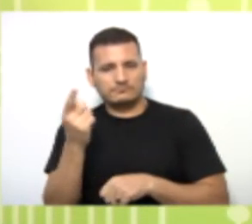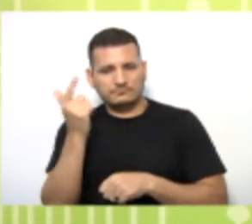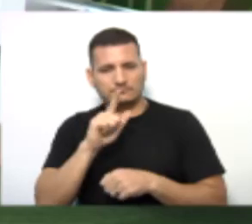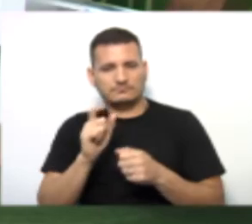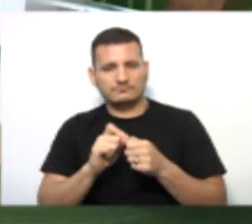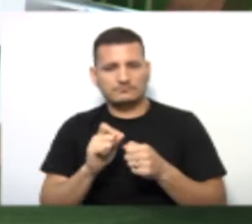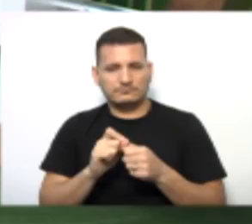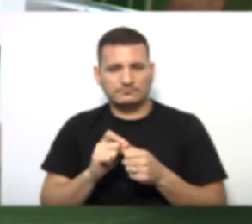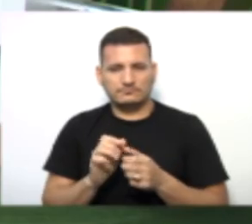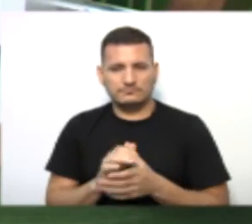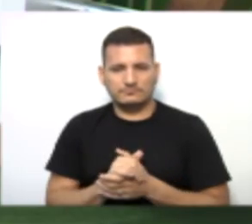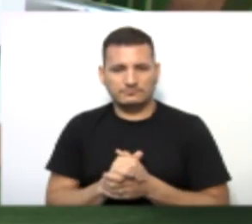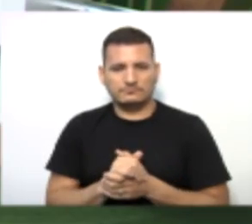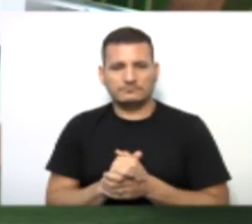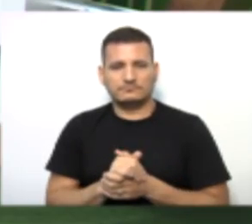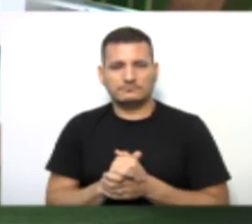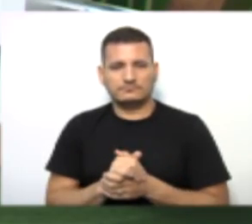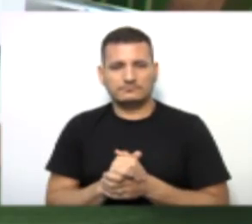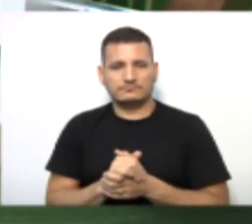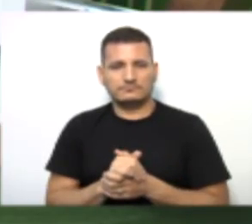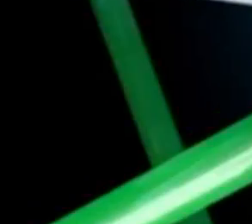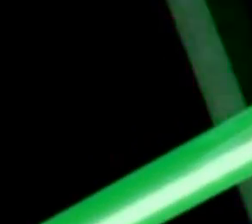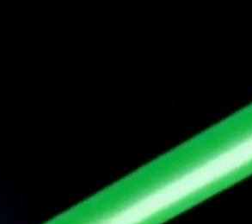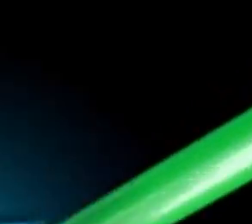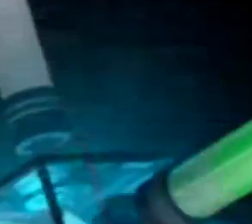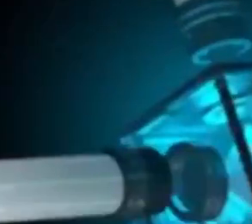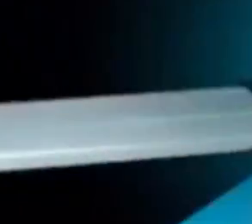né, professor? É isso aí.